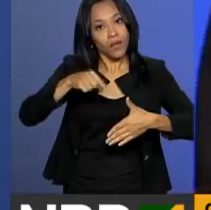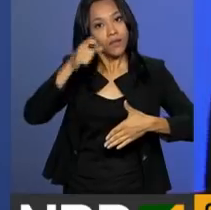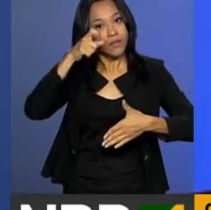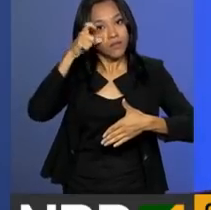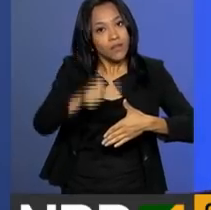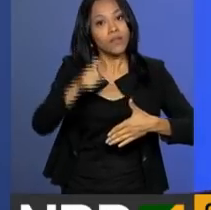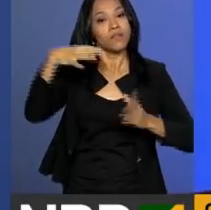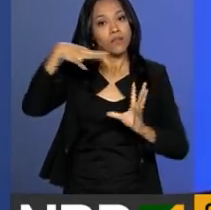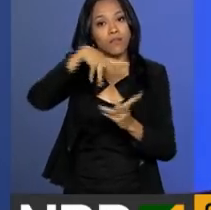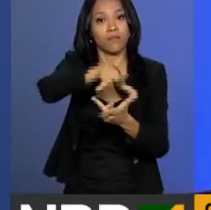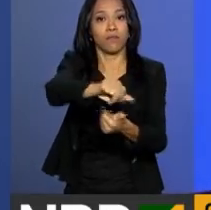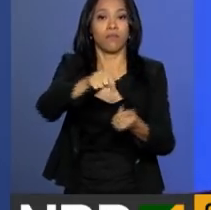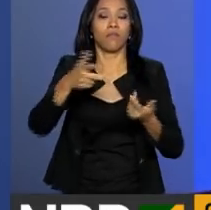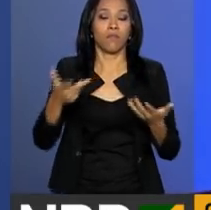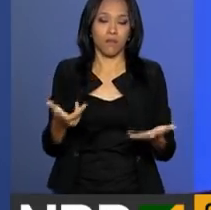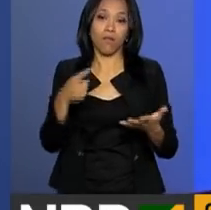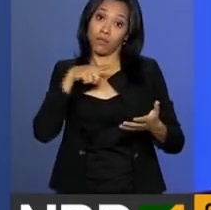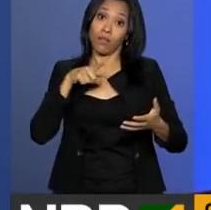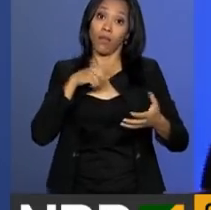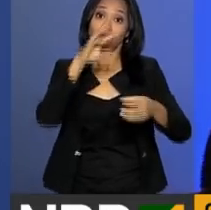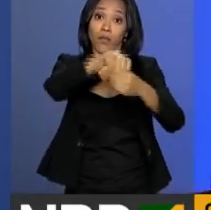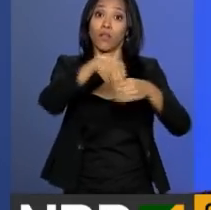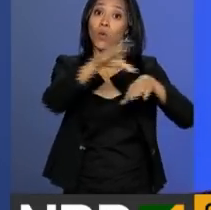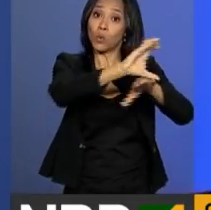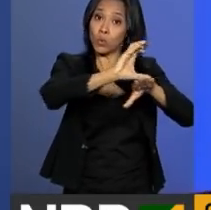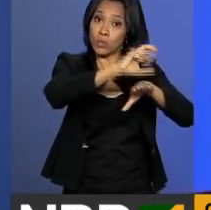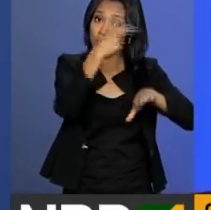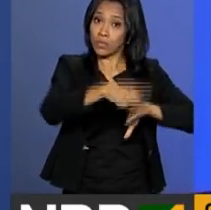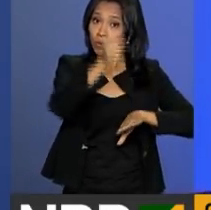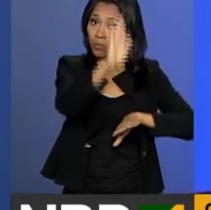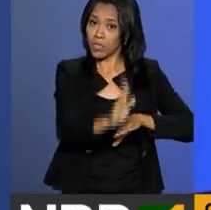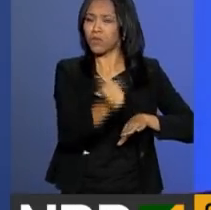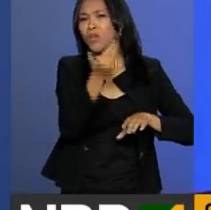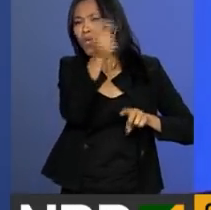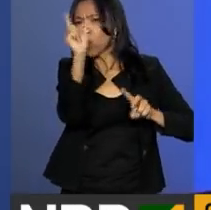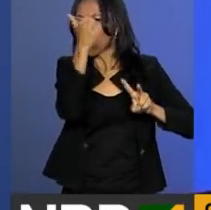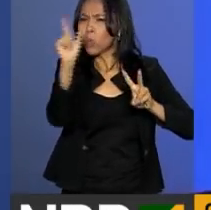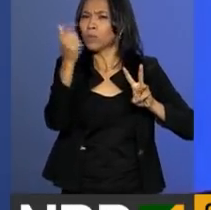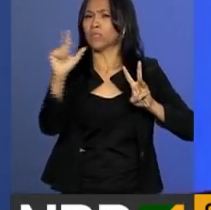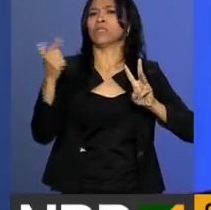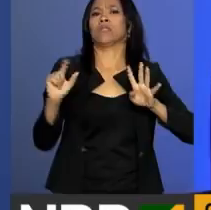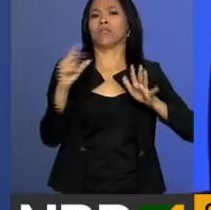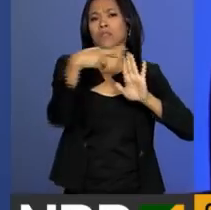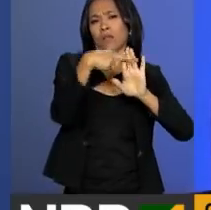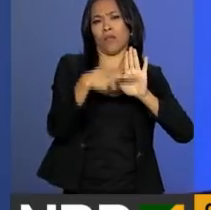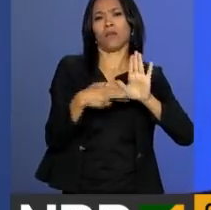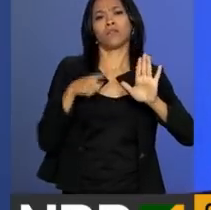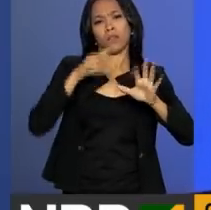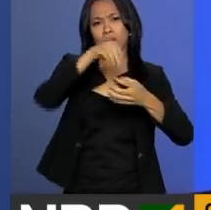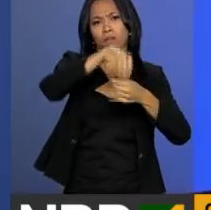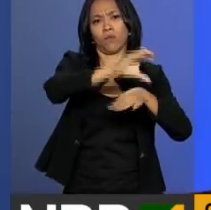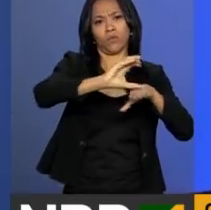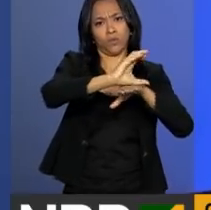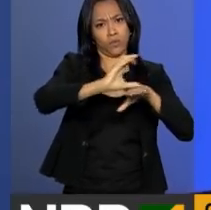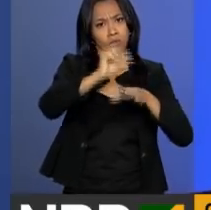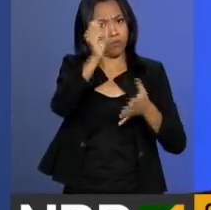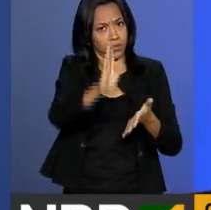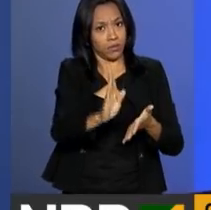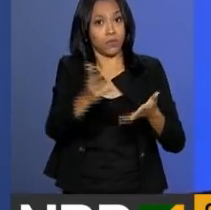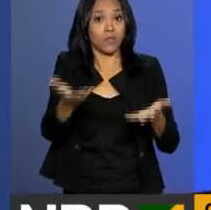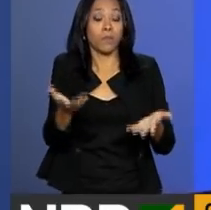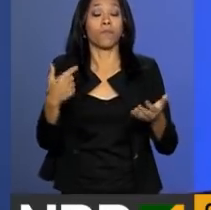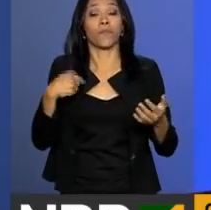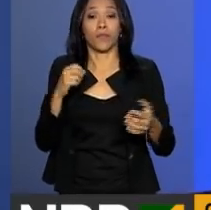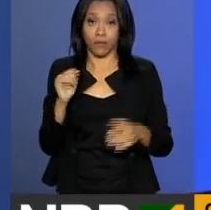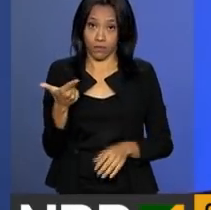postada colocada no texto convencional e assim outras tantas regras que estão no texto constitucional e evidentemente